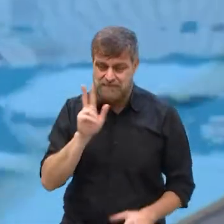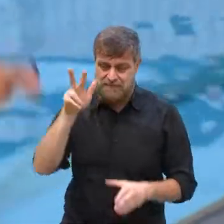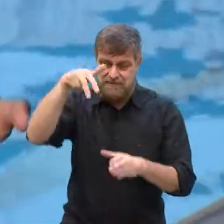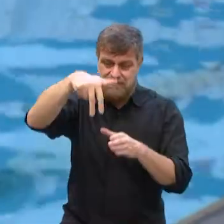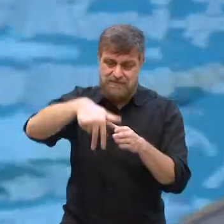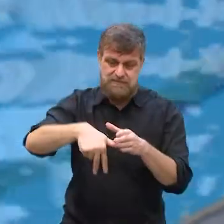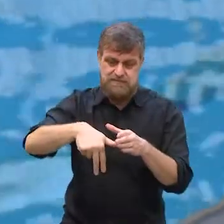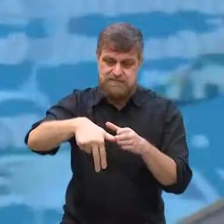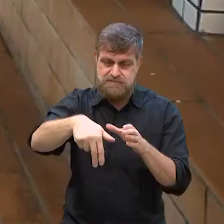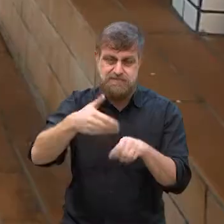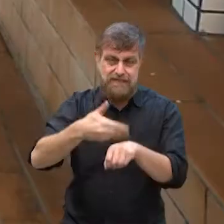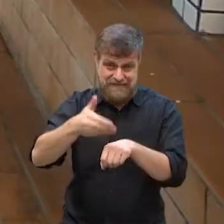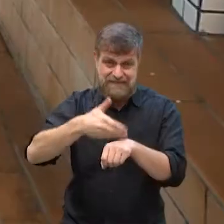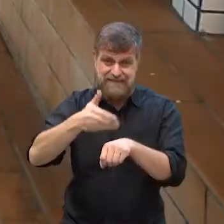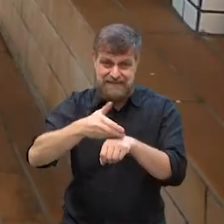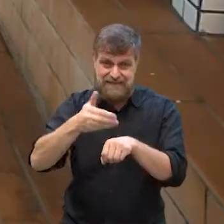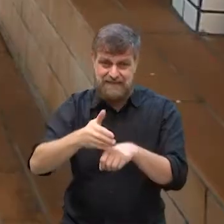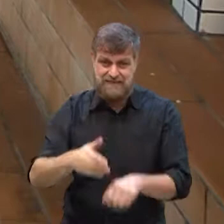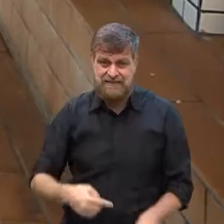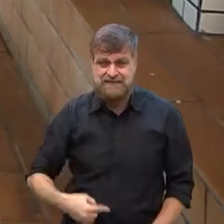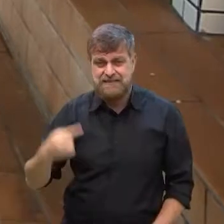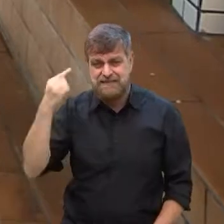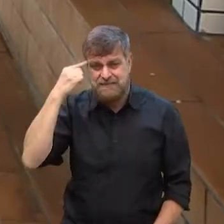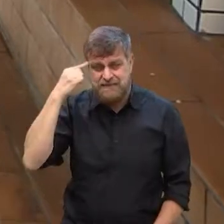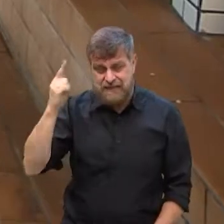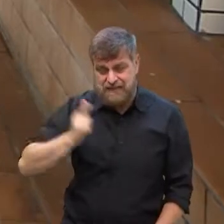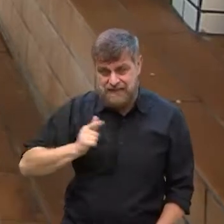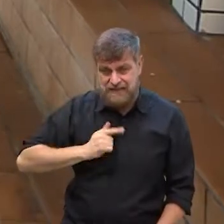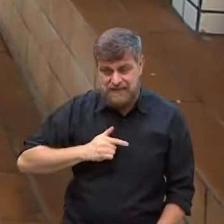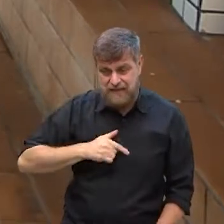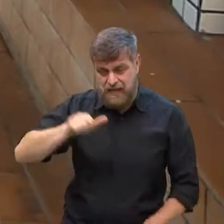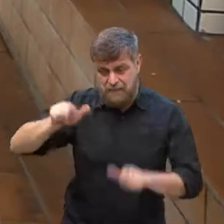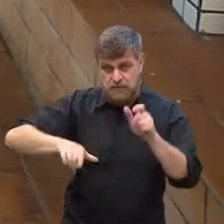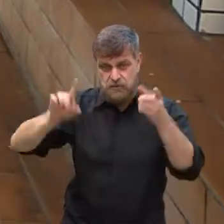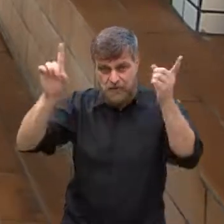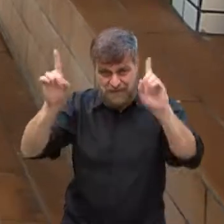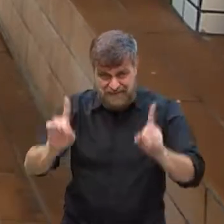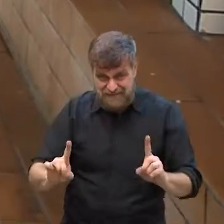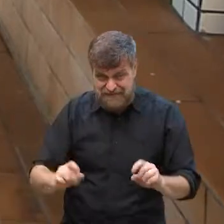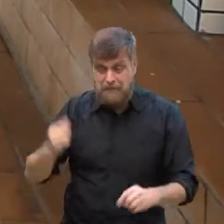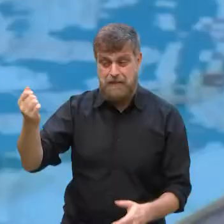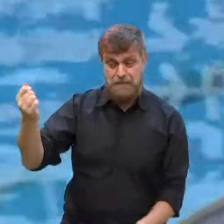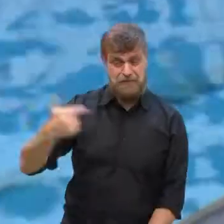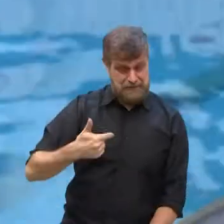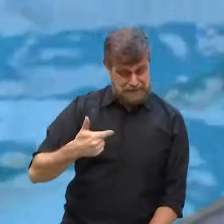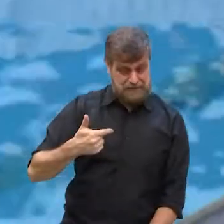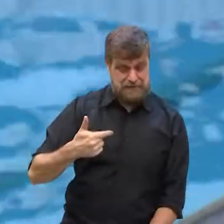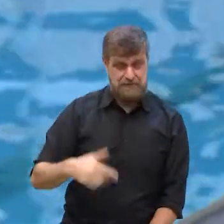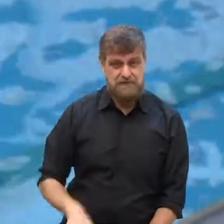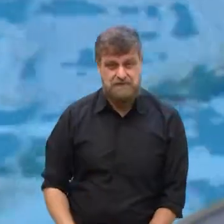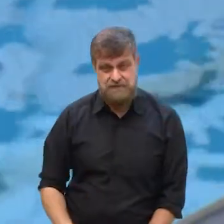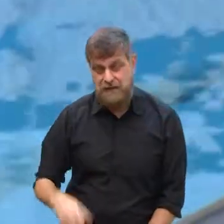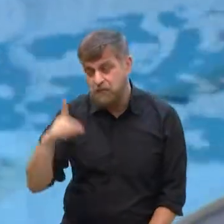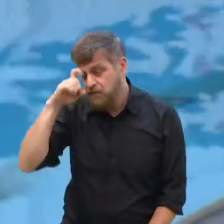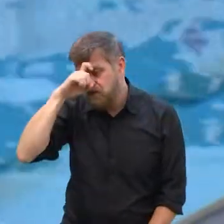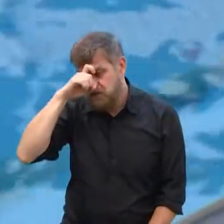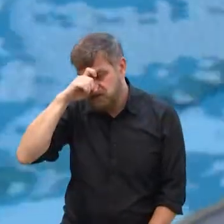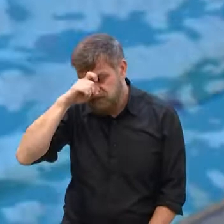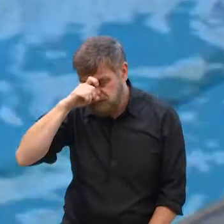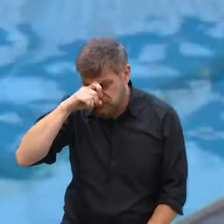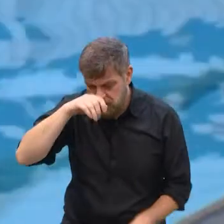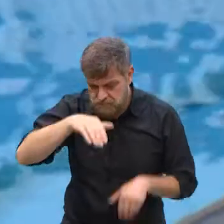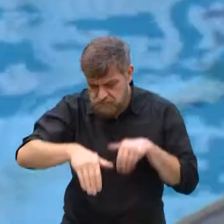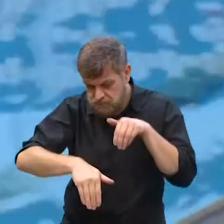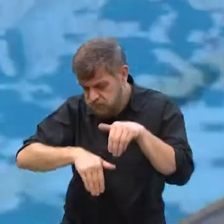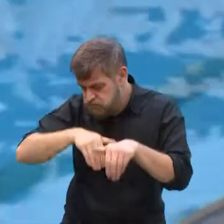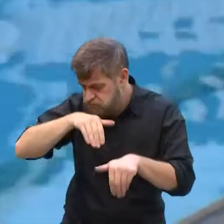e desenvolver o seu treinamento. Se a gente pensar que tem algumas deficiências que são mais severas do que a minha, não vai conseguir se movimentar